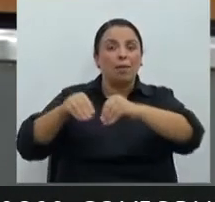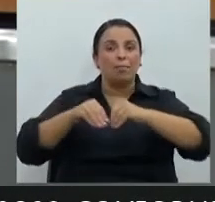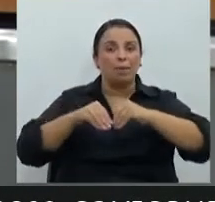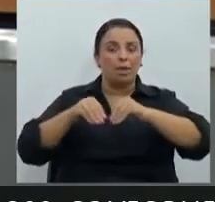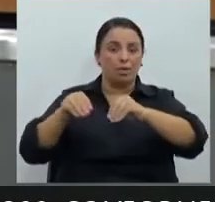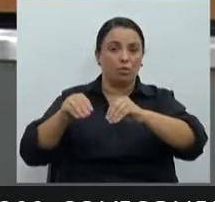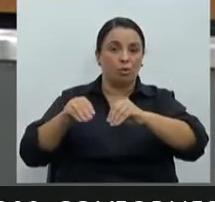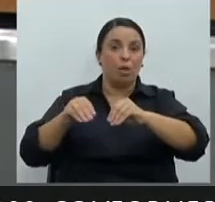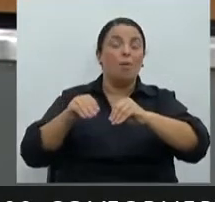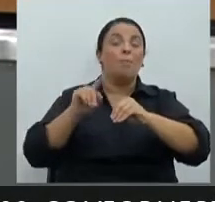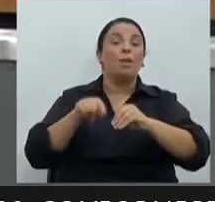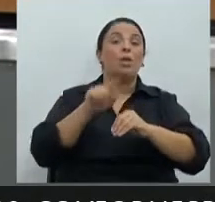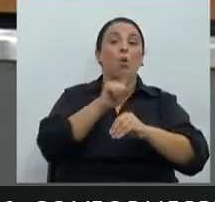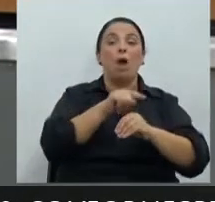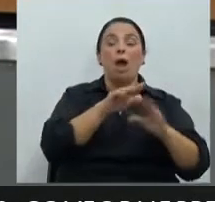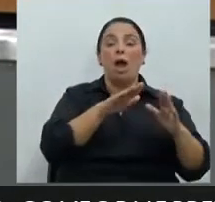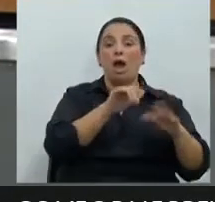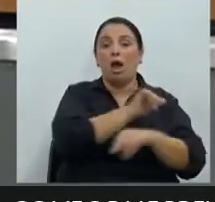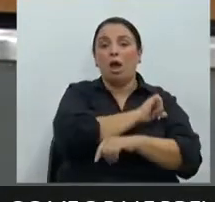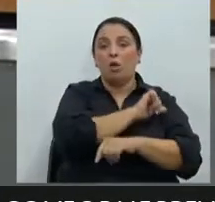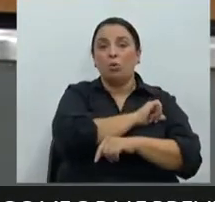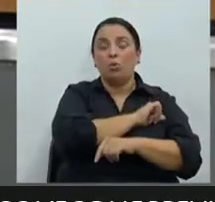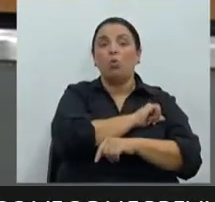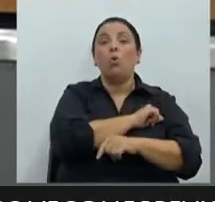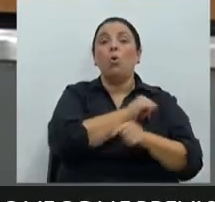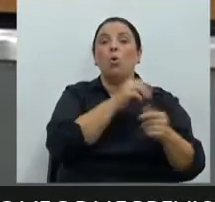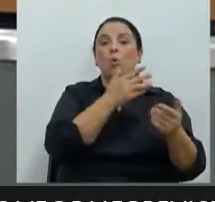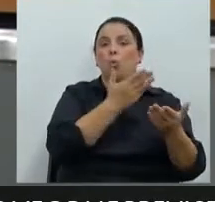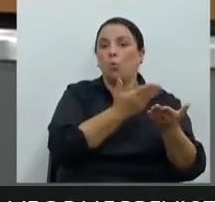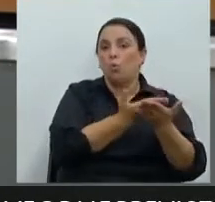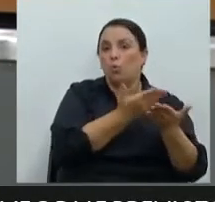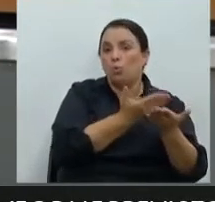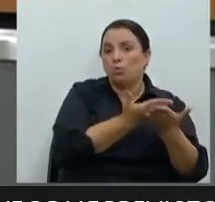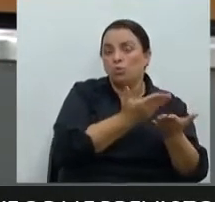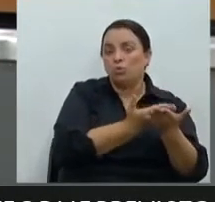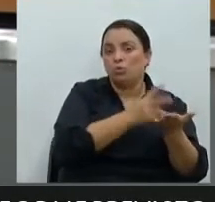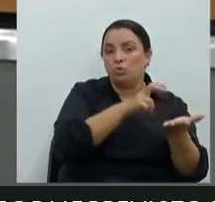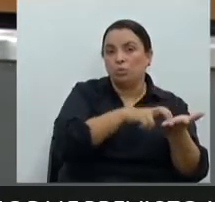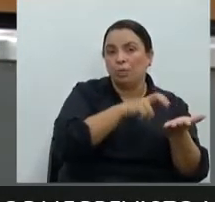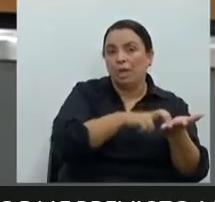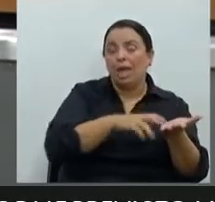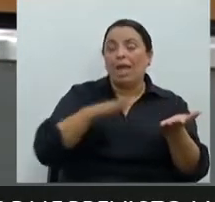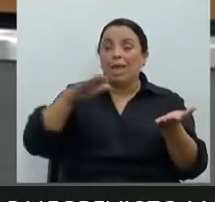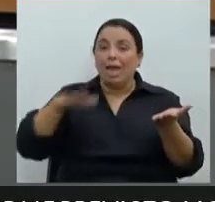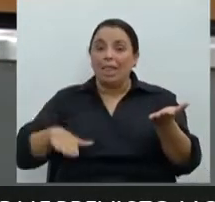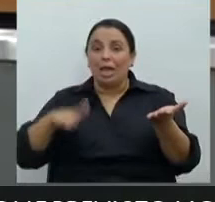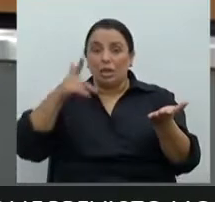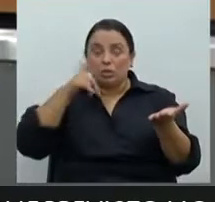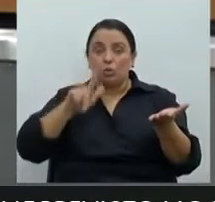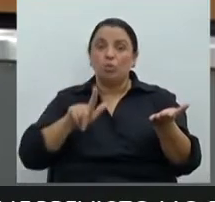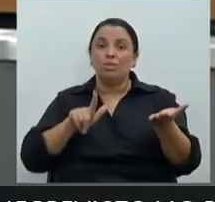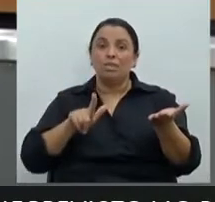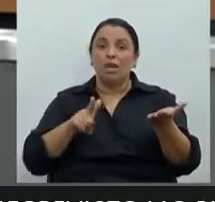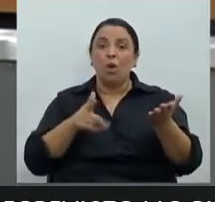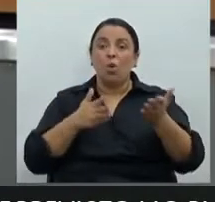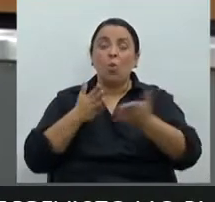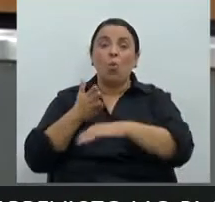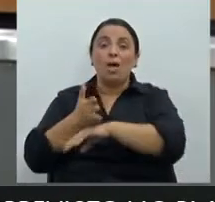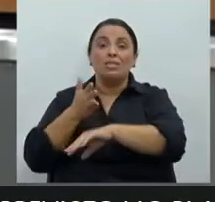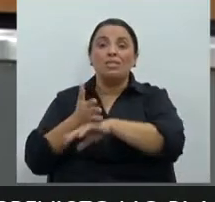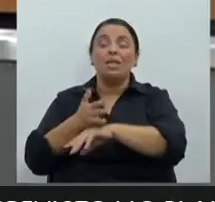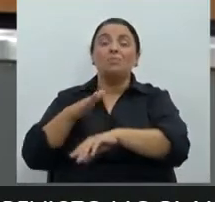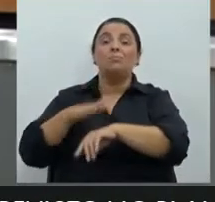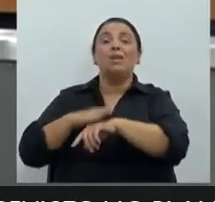do ensino regular para ter o seu desenvolvimento no contraturno. E eu sou exímia defensora